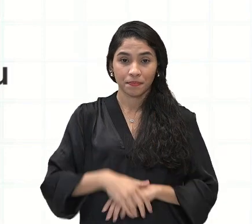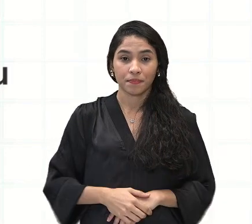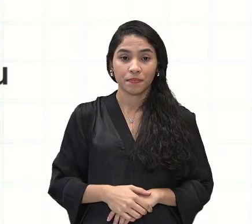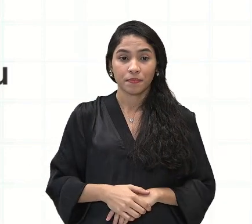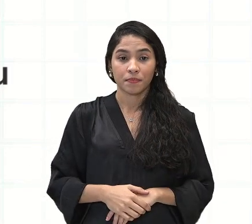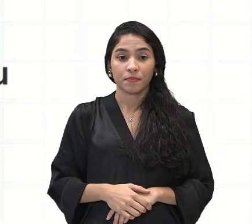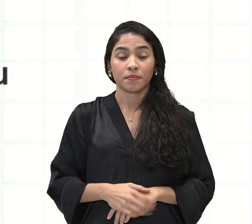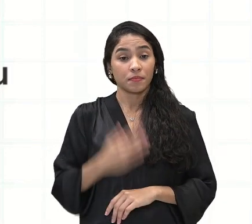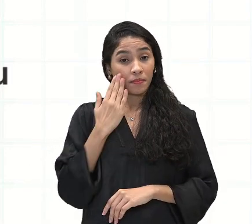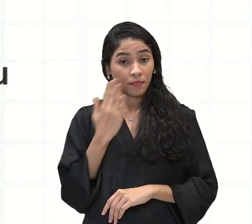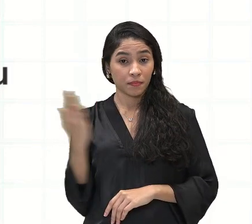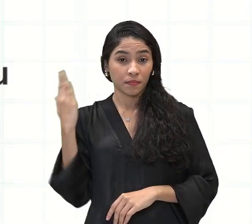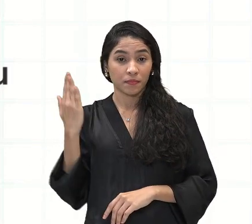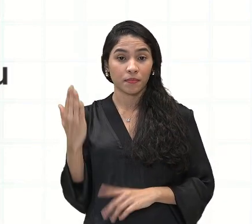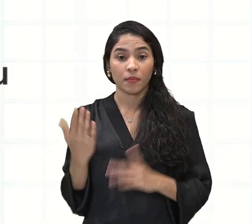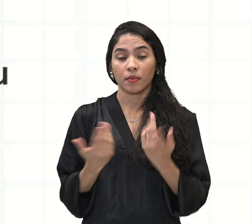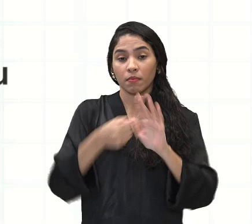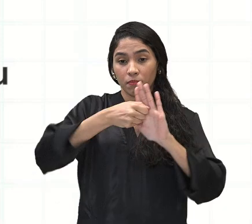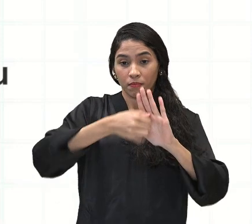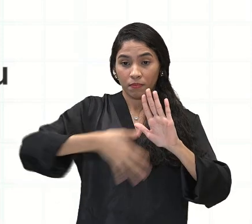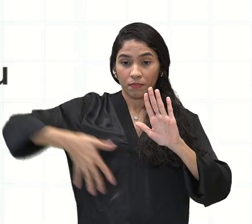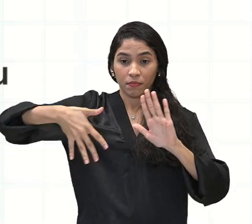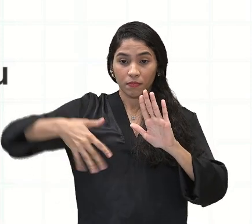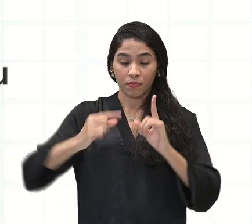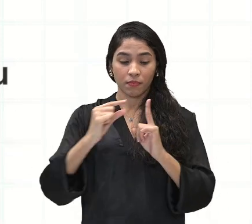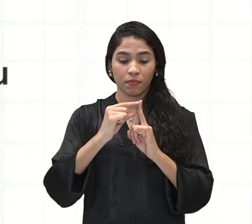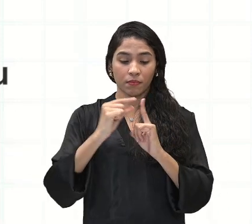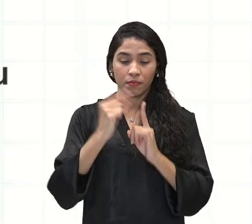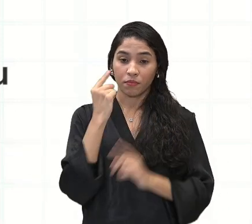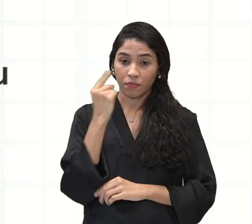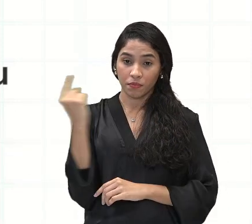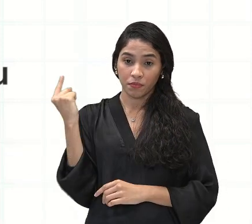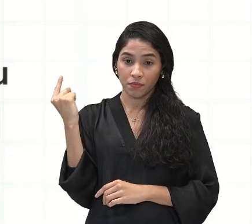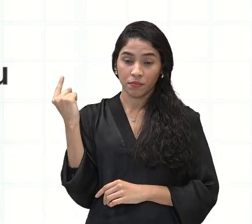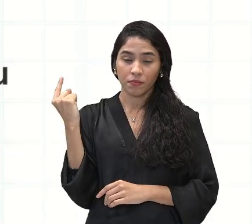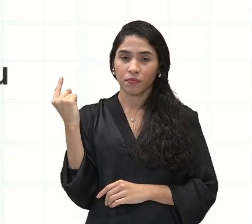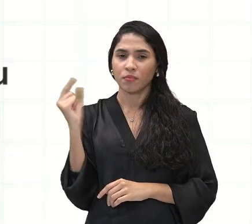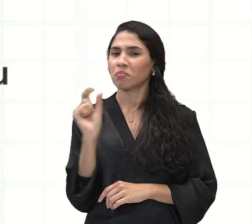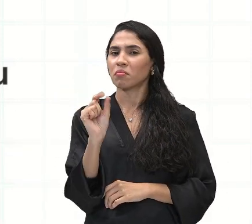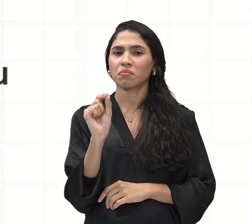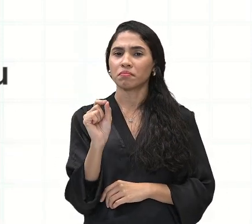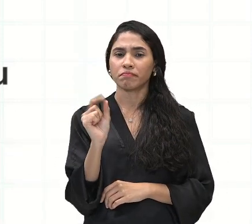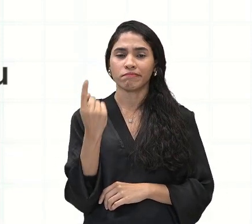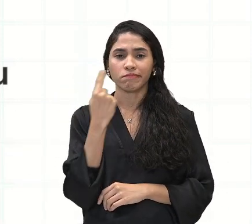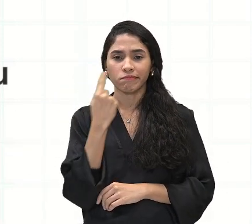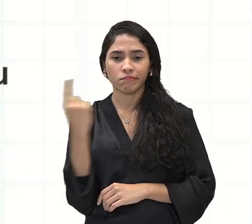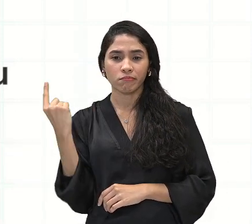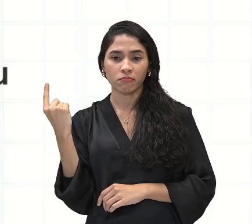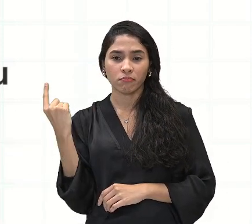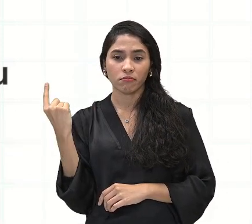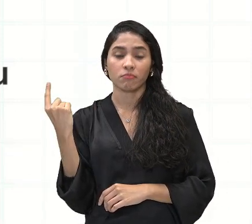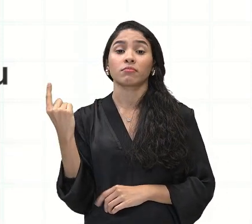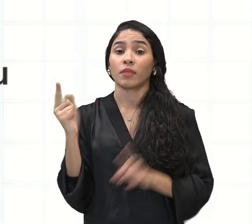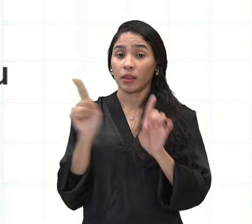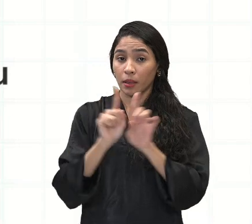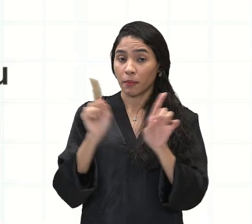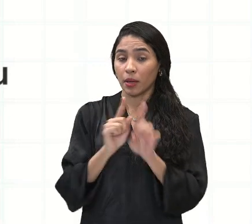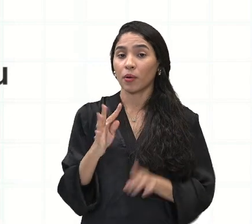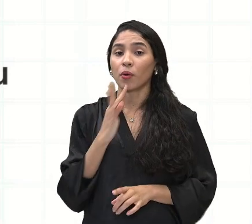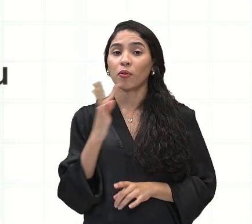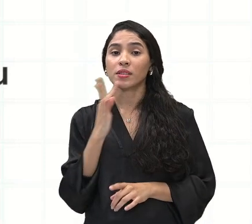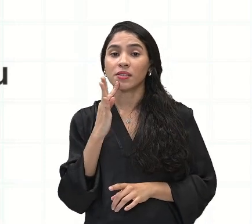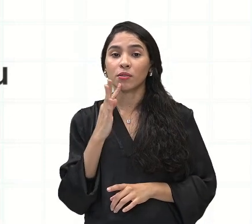nosso recorte são das figuras de palavra. E o que são essas figuras de palavra? Também conhecidas como